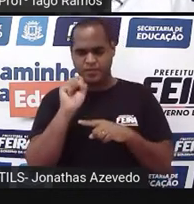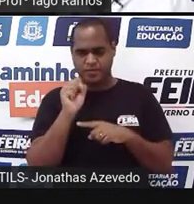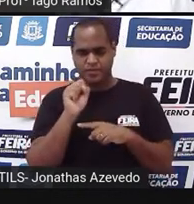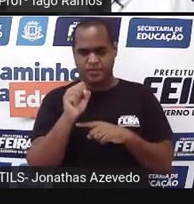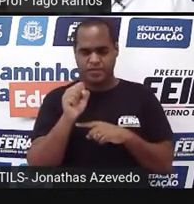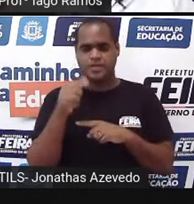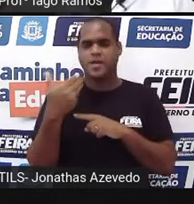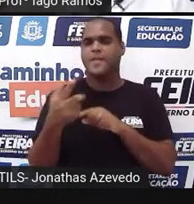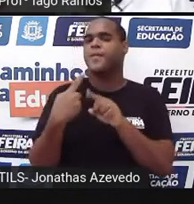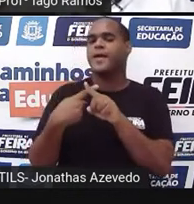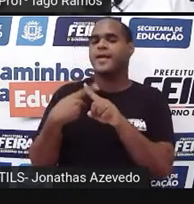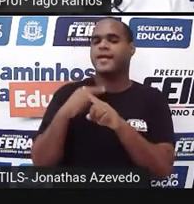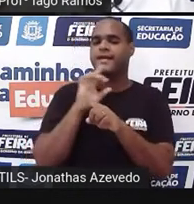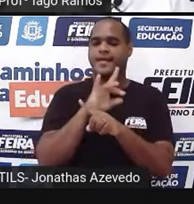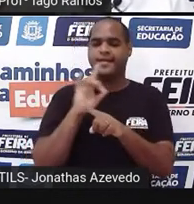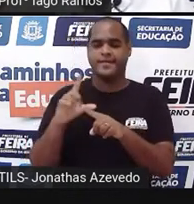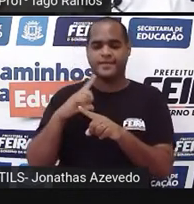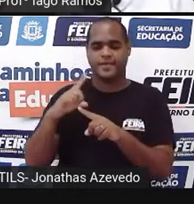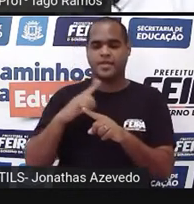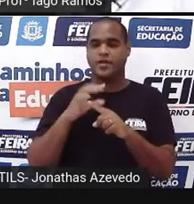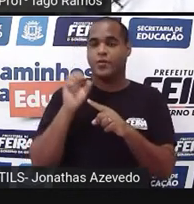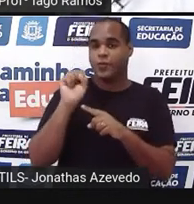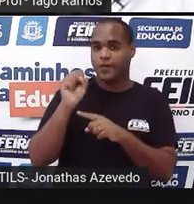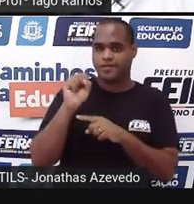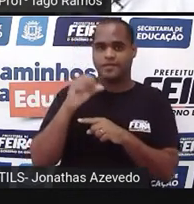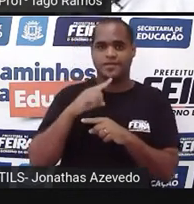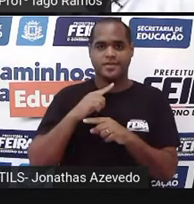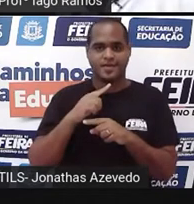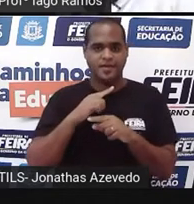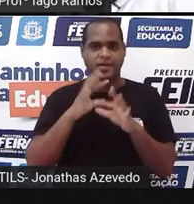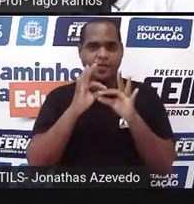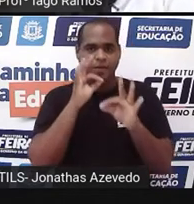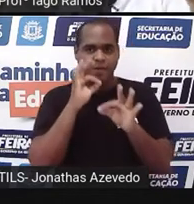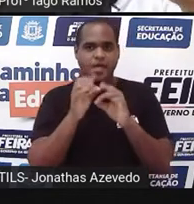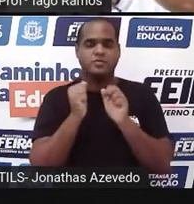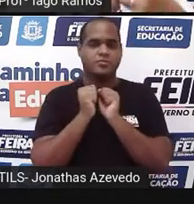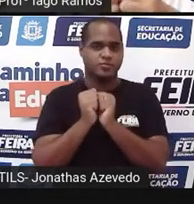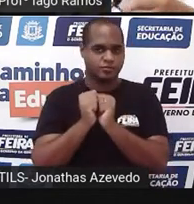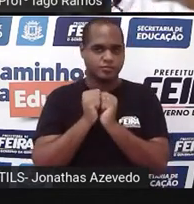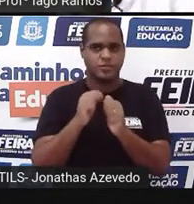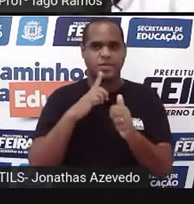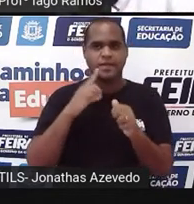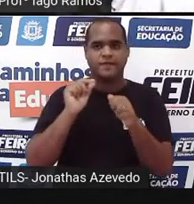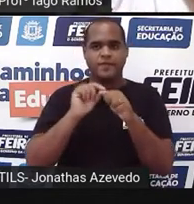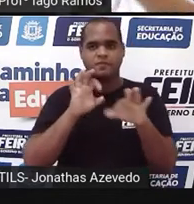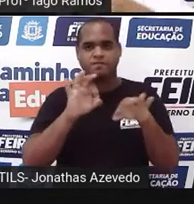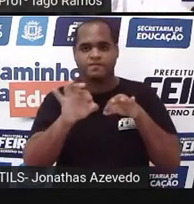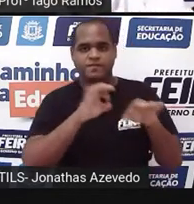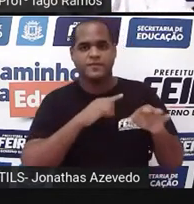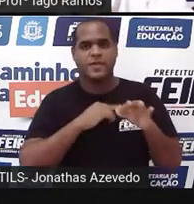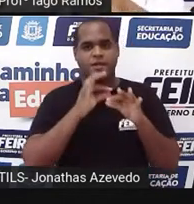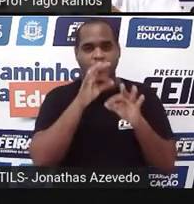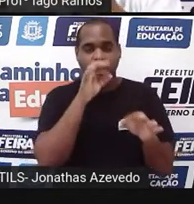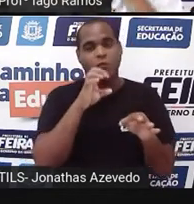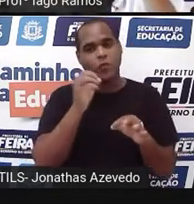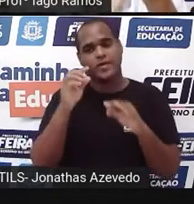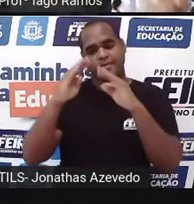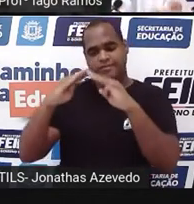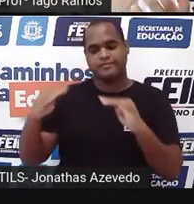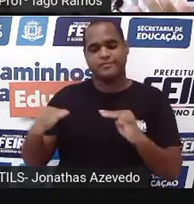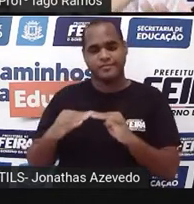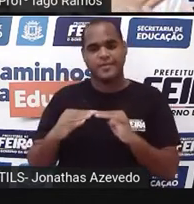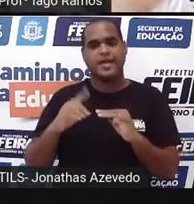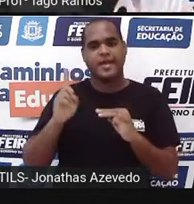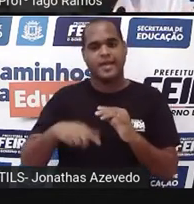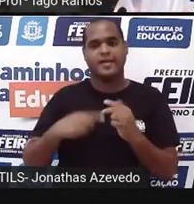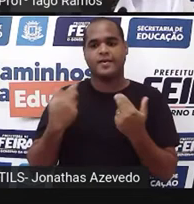porque em cada pirâmide leva oito Canudos juntando essa quantidade a todos que eu fiz com cubos e com pirâmides tem que